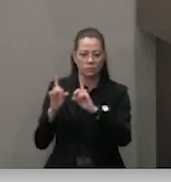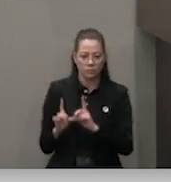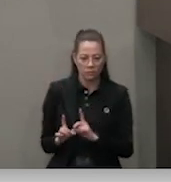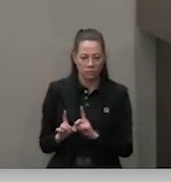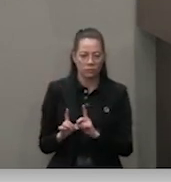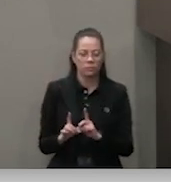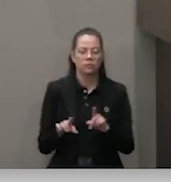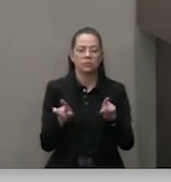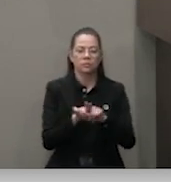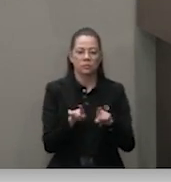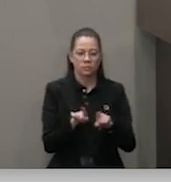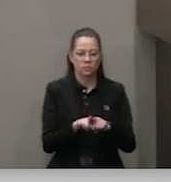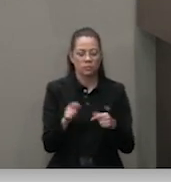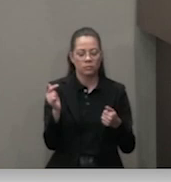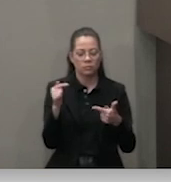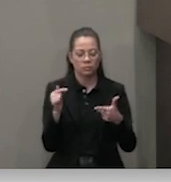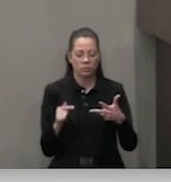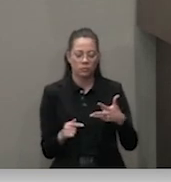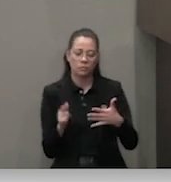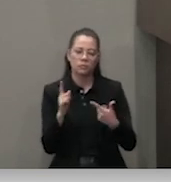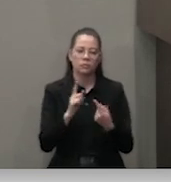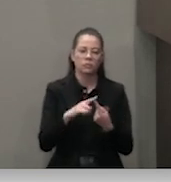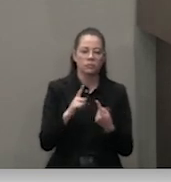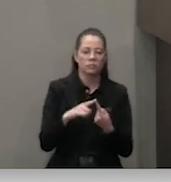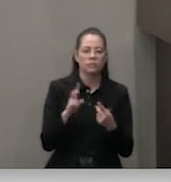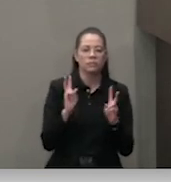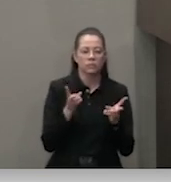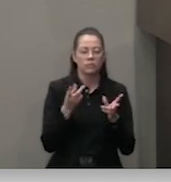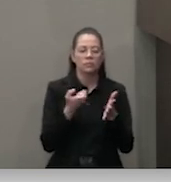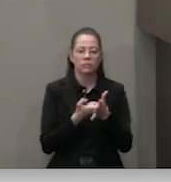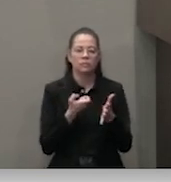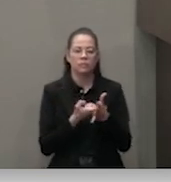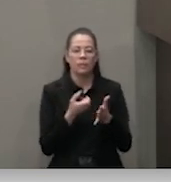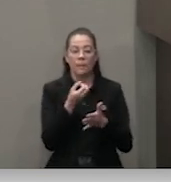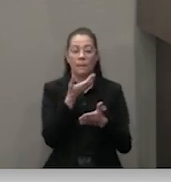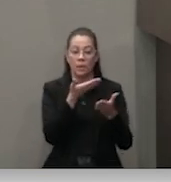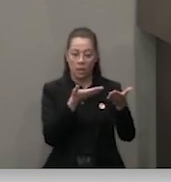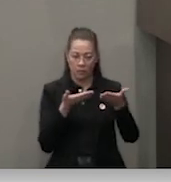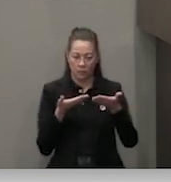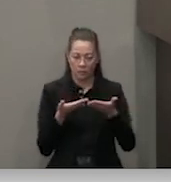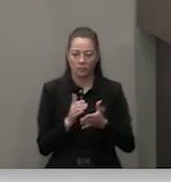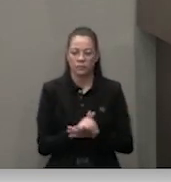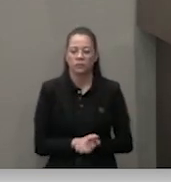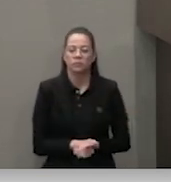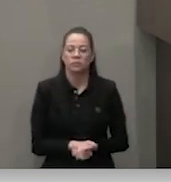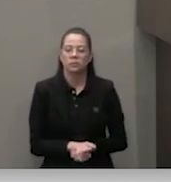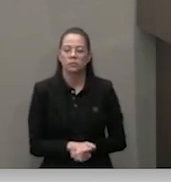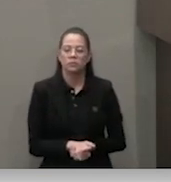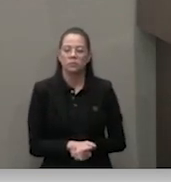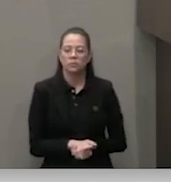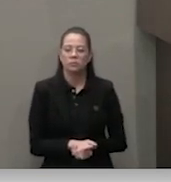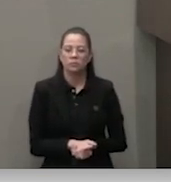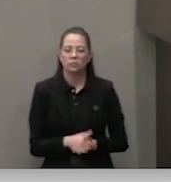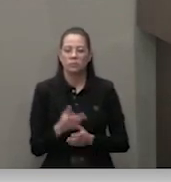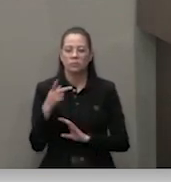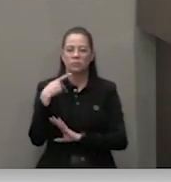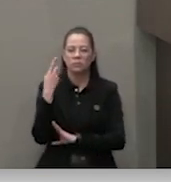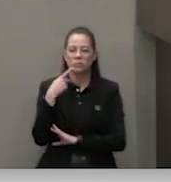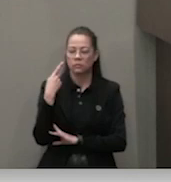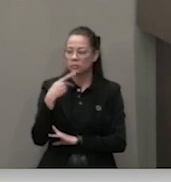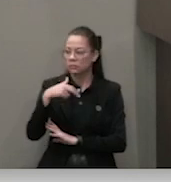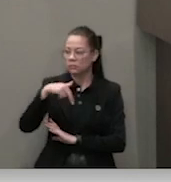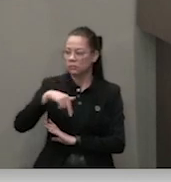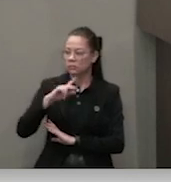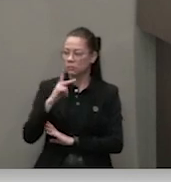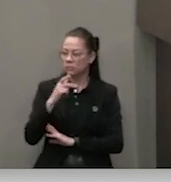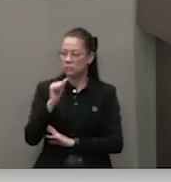transtornos com deficiências e tão aí sempre na luta seja sejam bem-vindas Vereador minhar Ele sempre